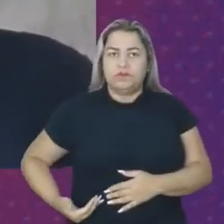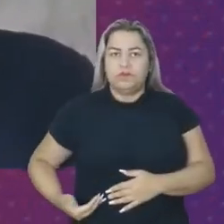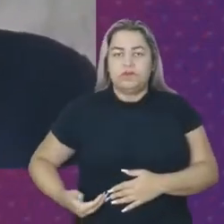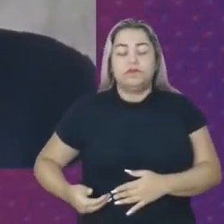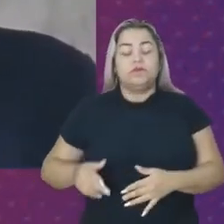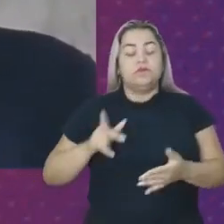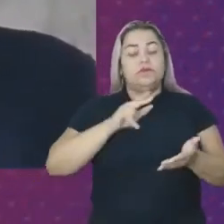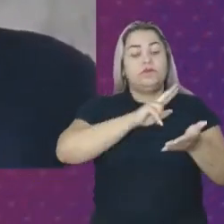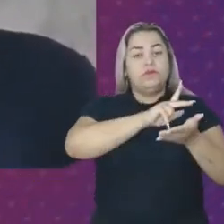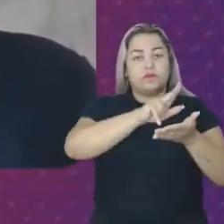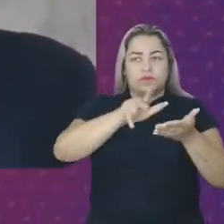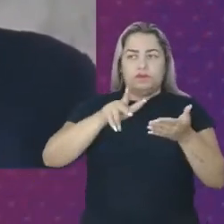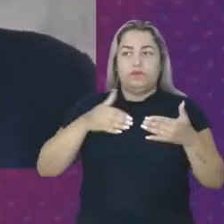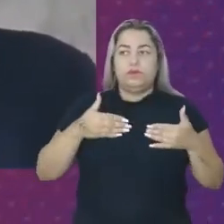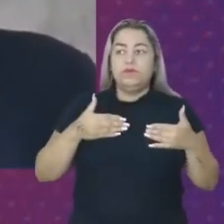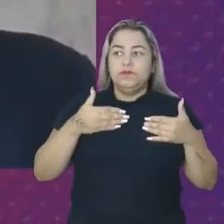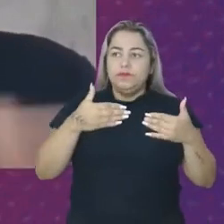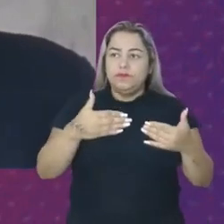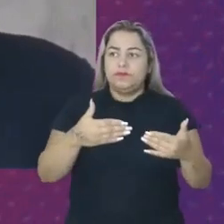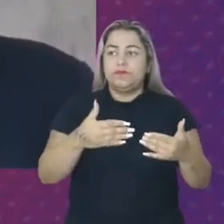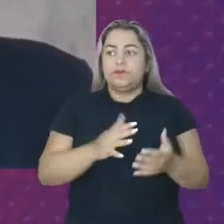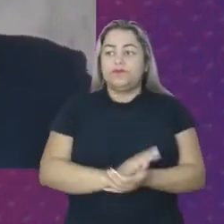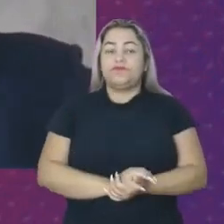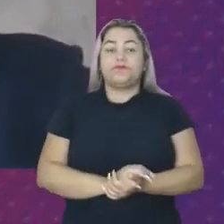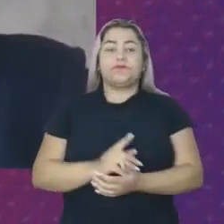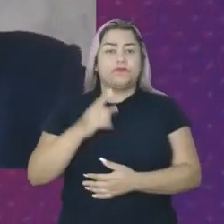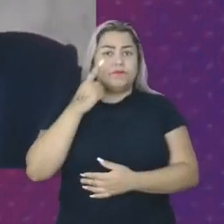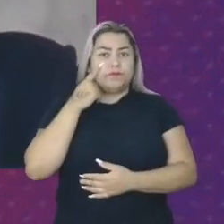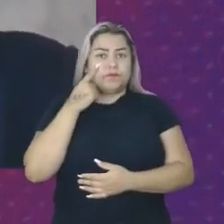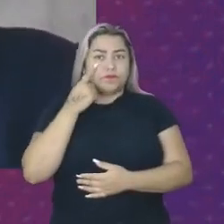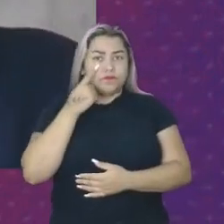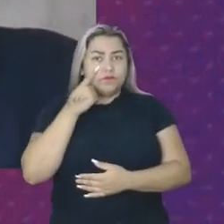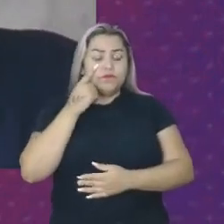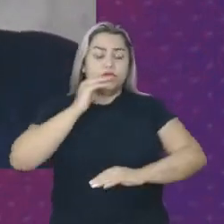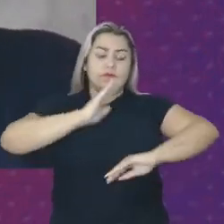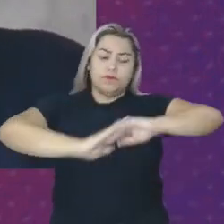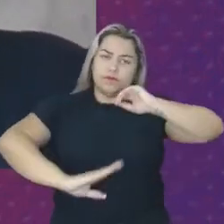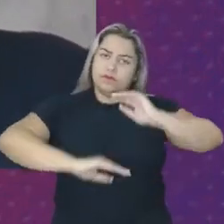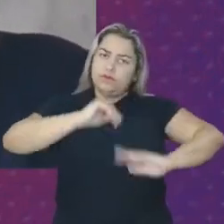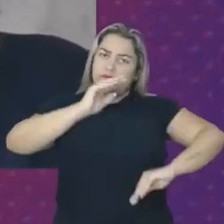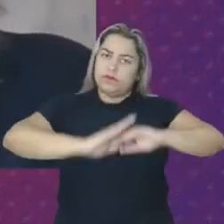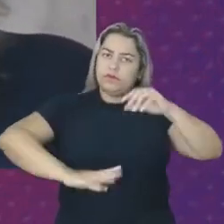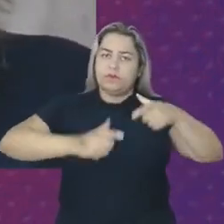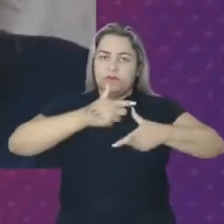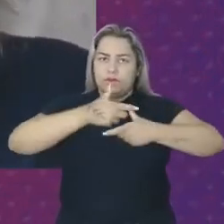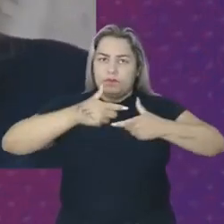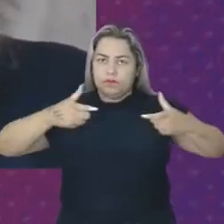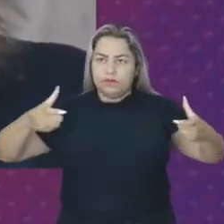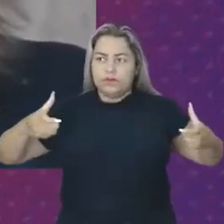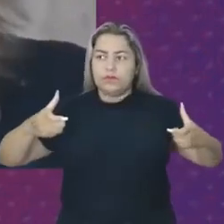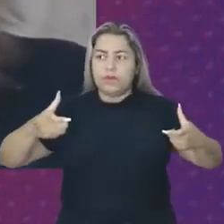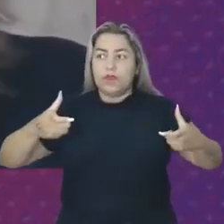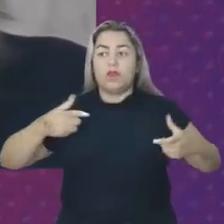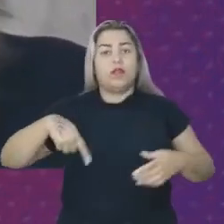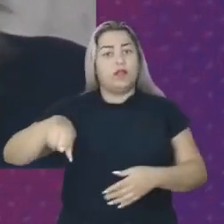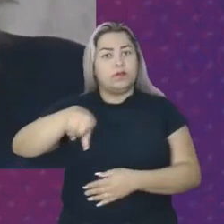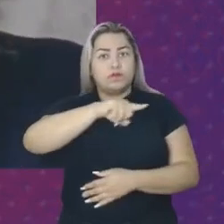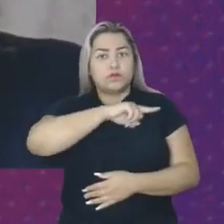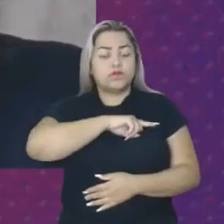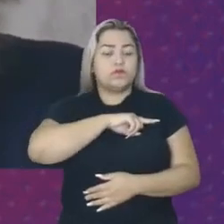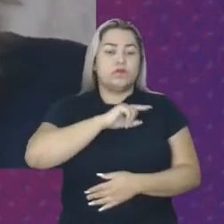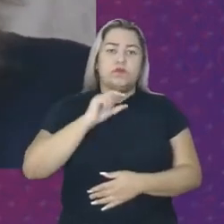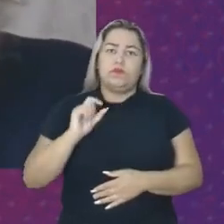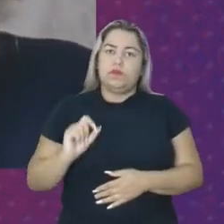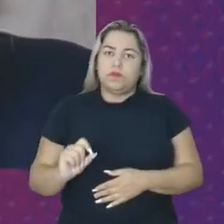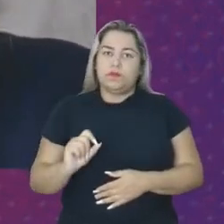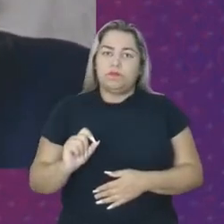nos diversos ministérios. Bom, isso do ponto de vista aí de uma ação mais ampla e transversal. E na nossa área